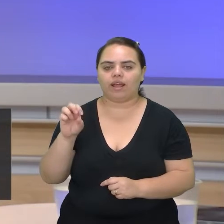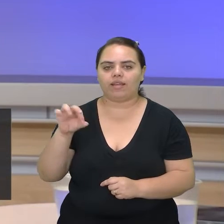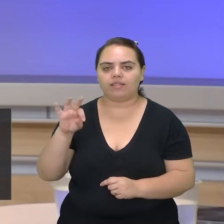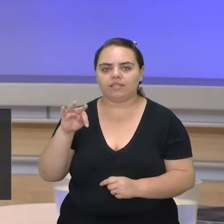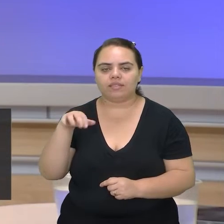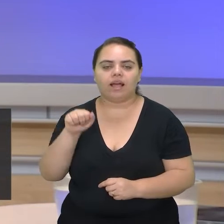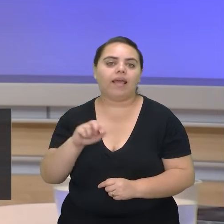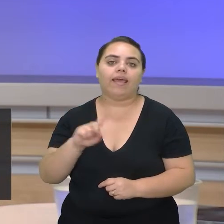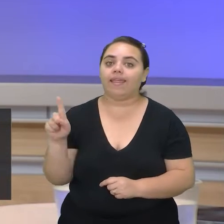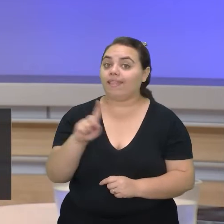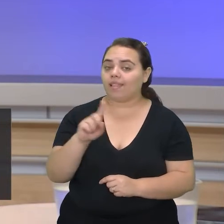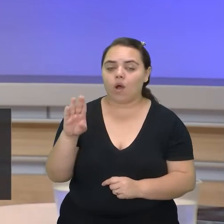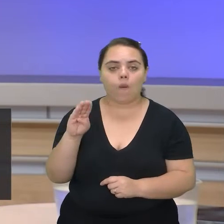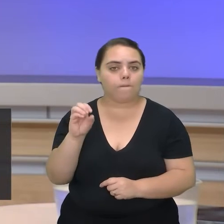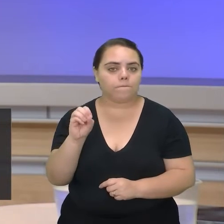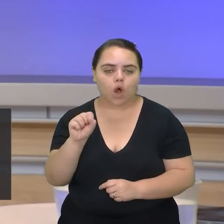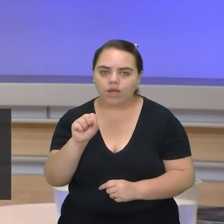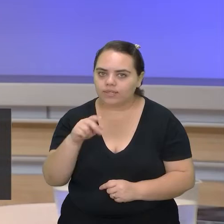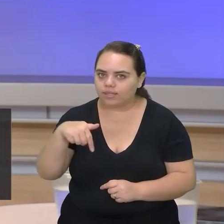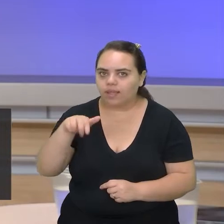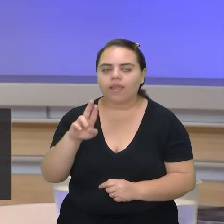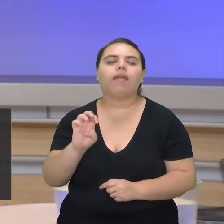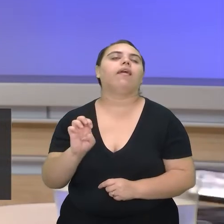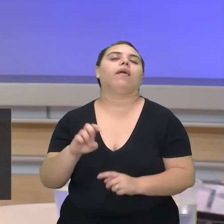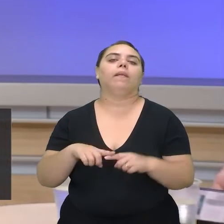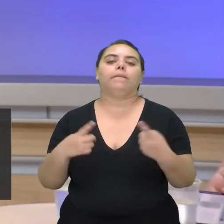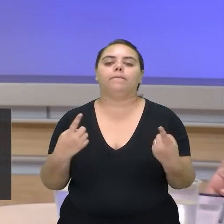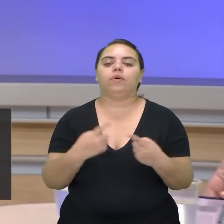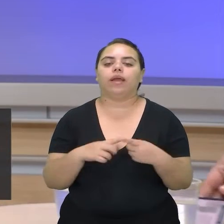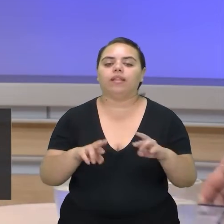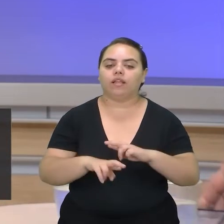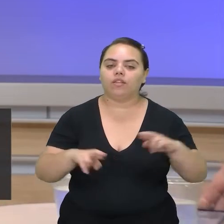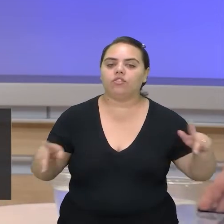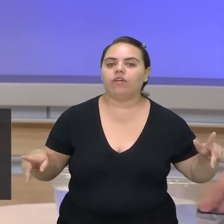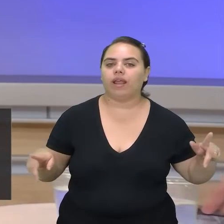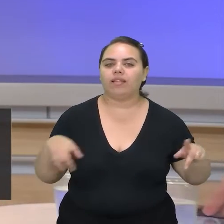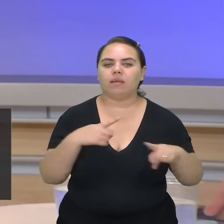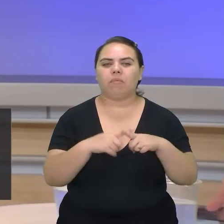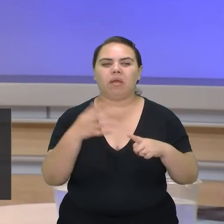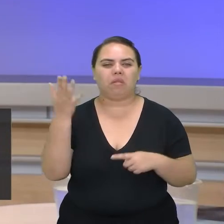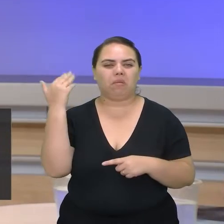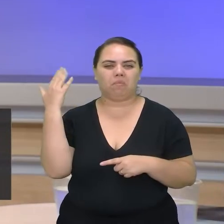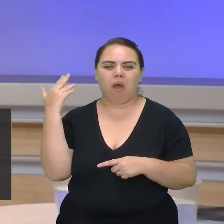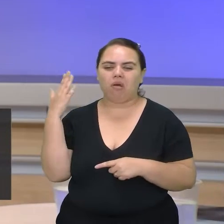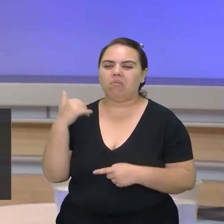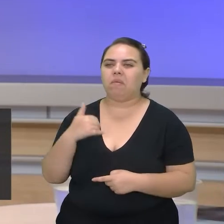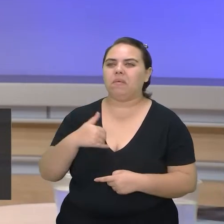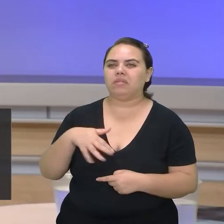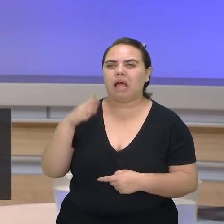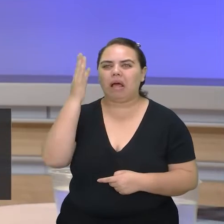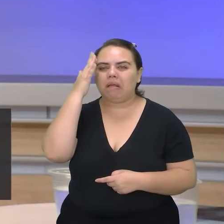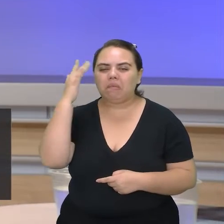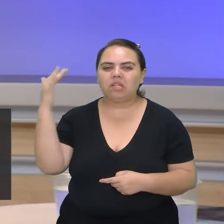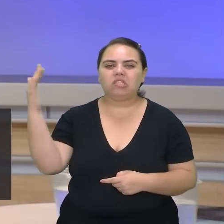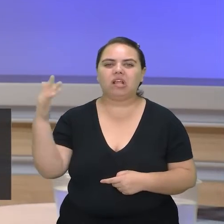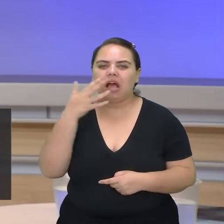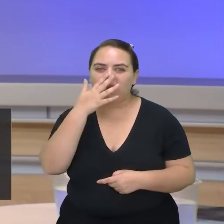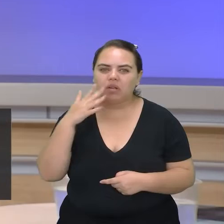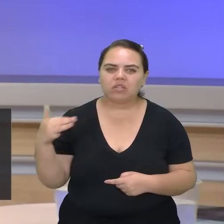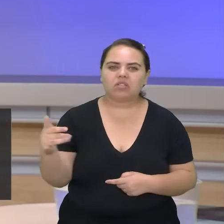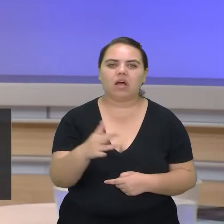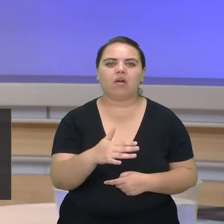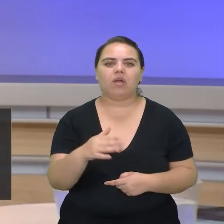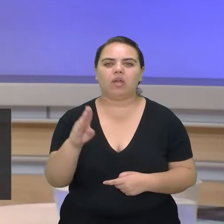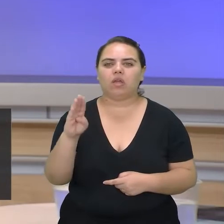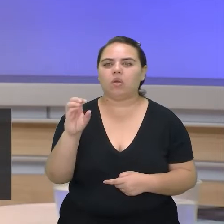mais nossa, de lidar com floresta. O bosque vem muito de um imaginário até de literatura infantil, de que vai ter o lobo,